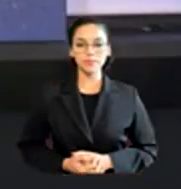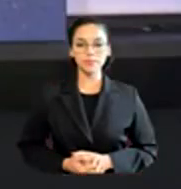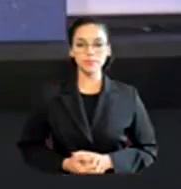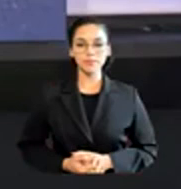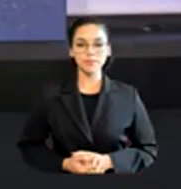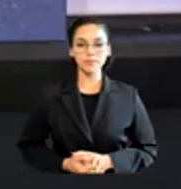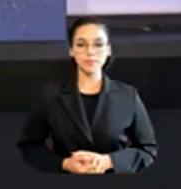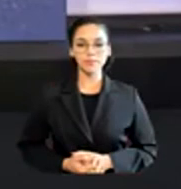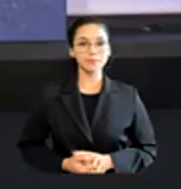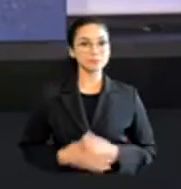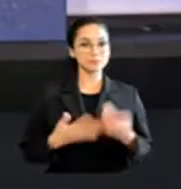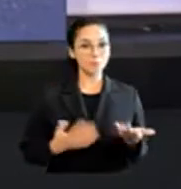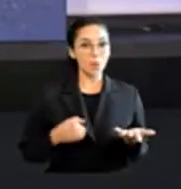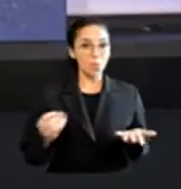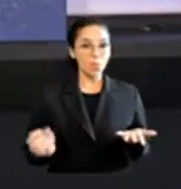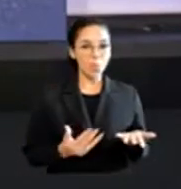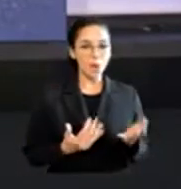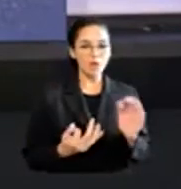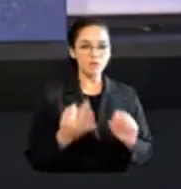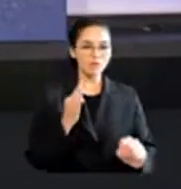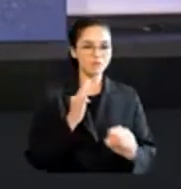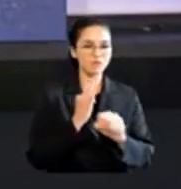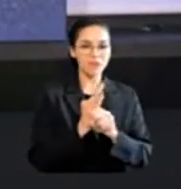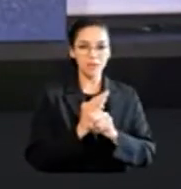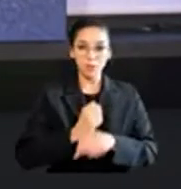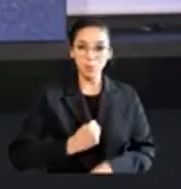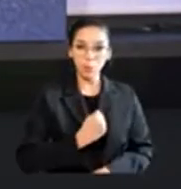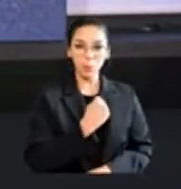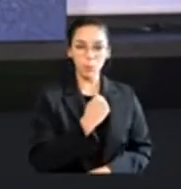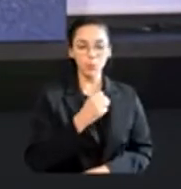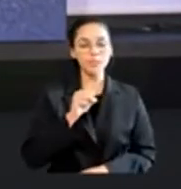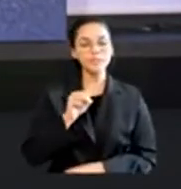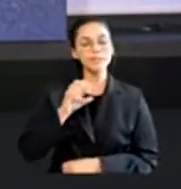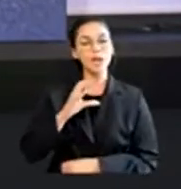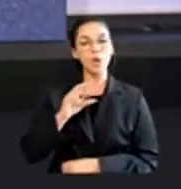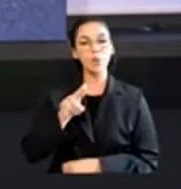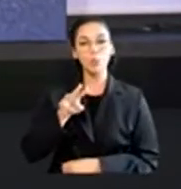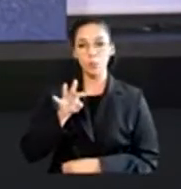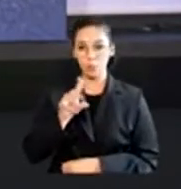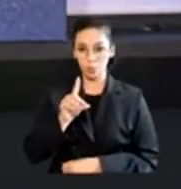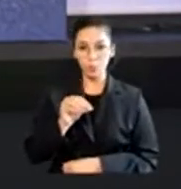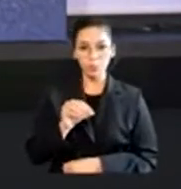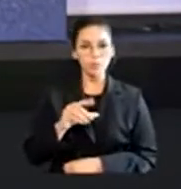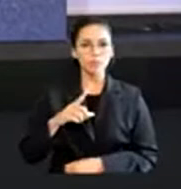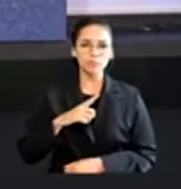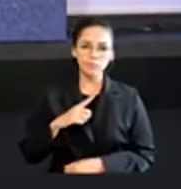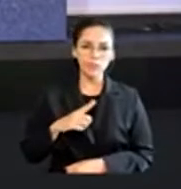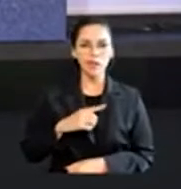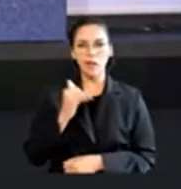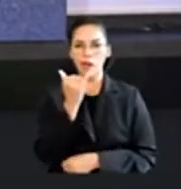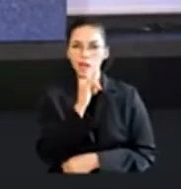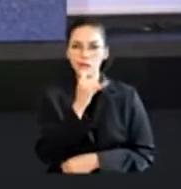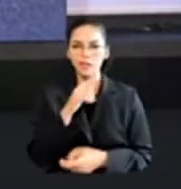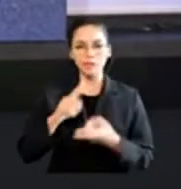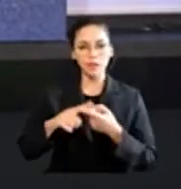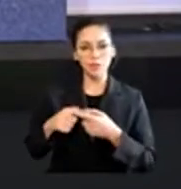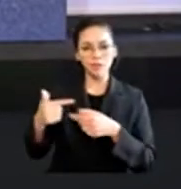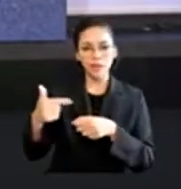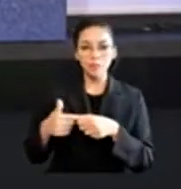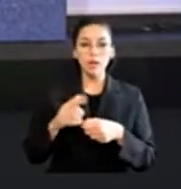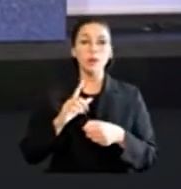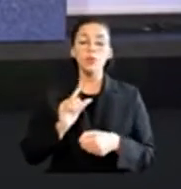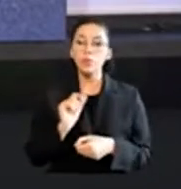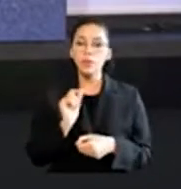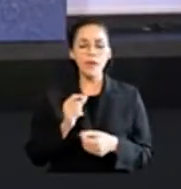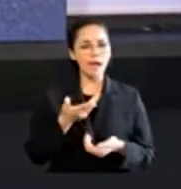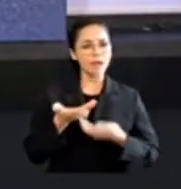O novo Fiat Scudo, tanto na versão térmica quanto na versão elétrica, chega para atender uma grande oportunidade